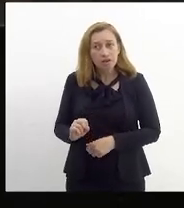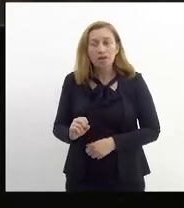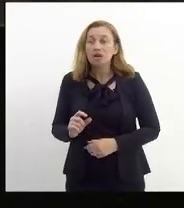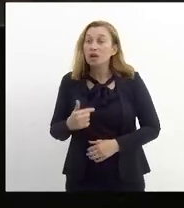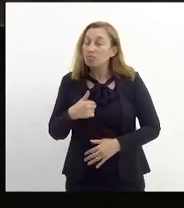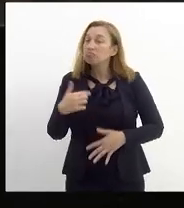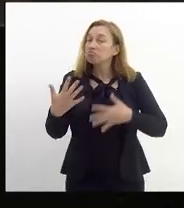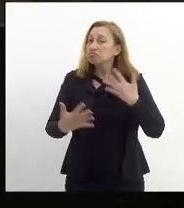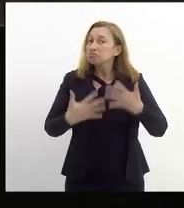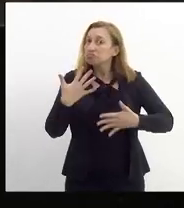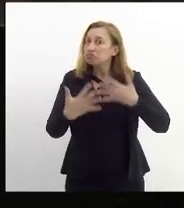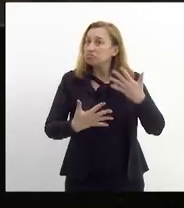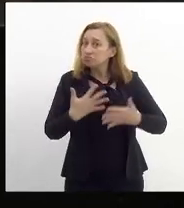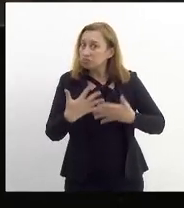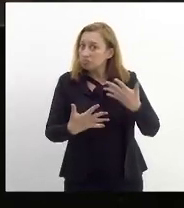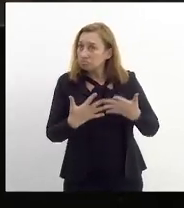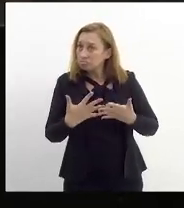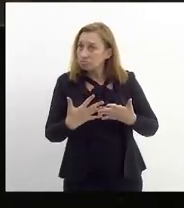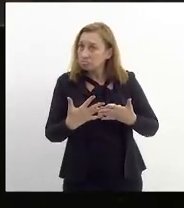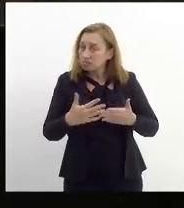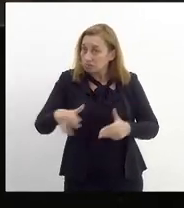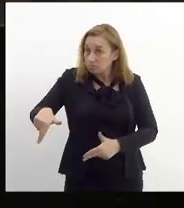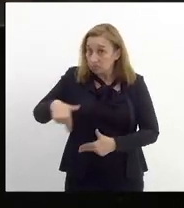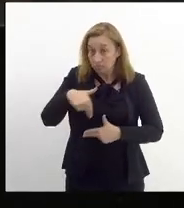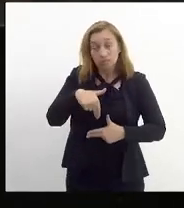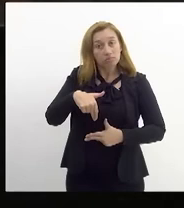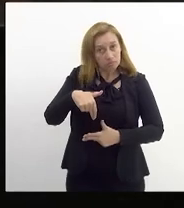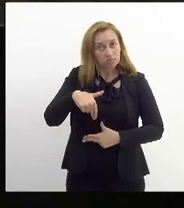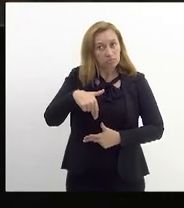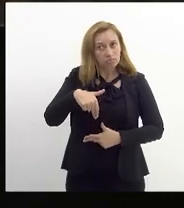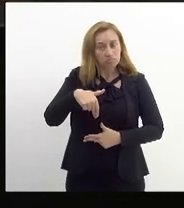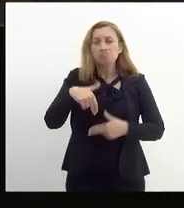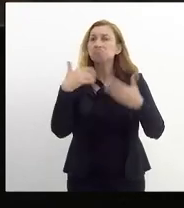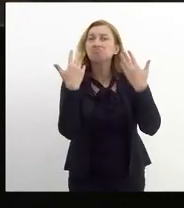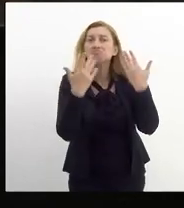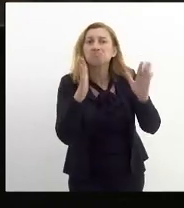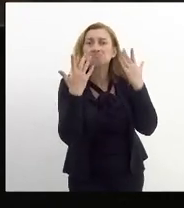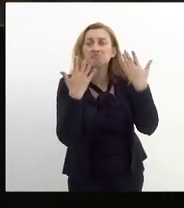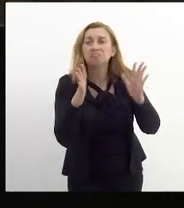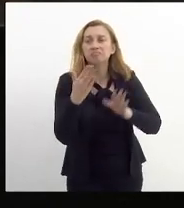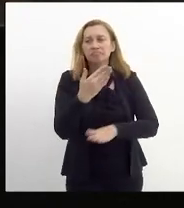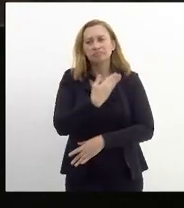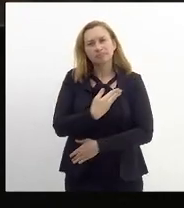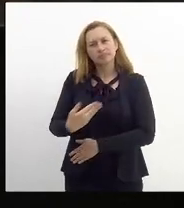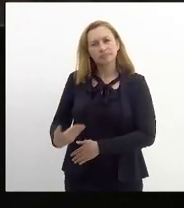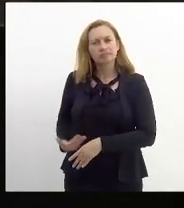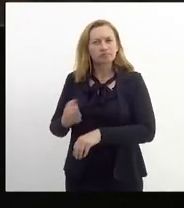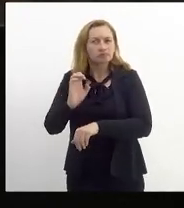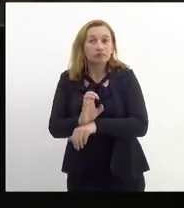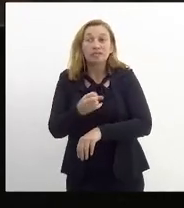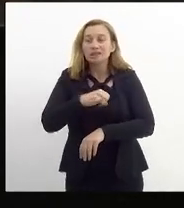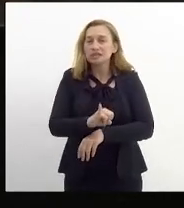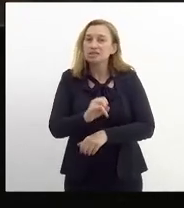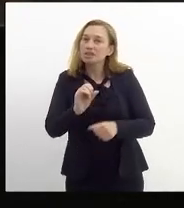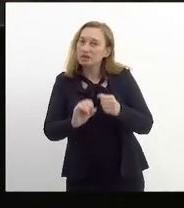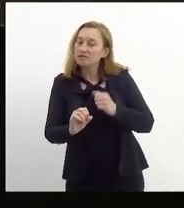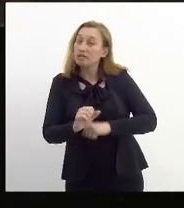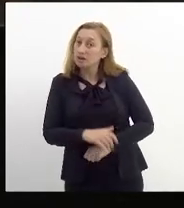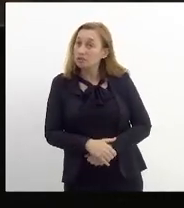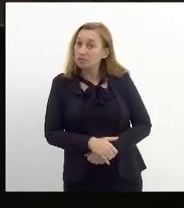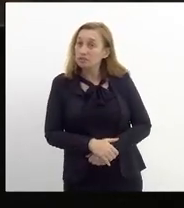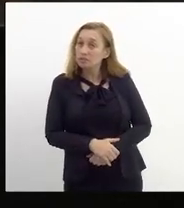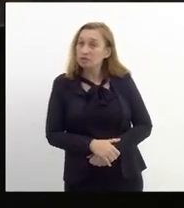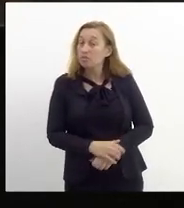terei o imenso prazer estaria na está Tribuna nesta Tribuna applauding do governador do estado se ele tivesse feito